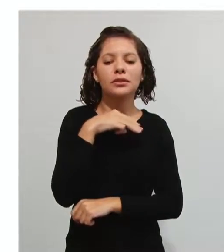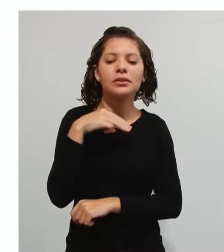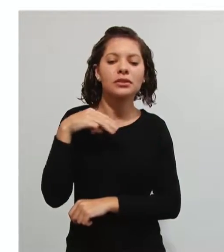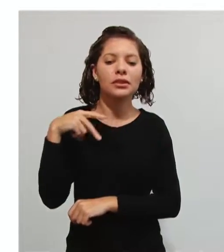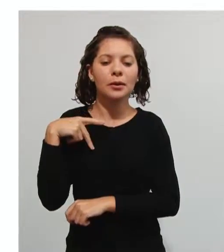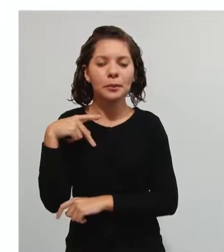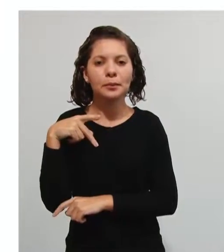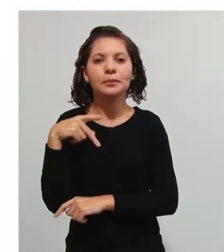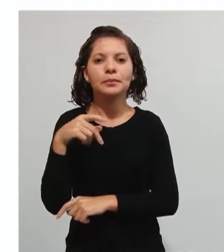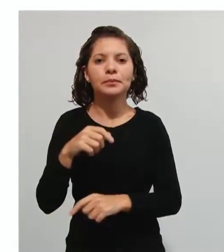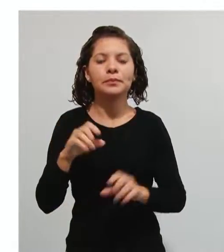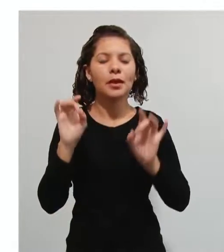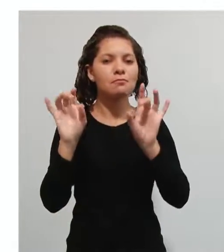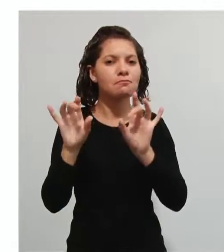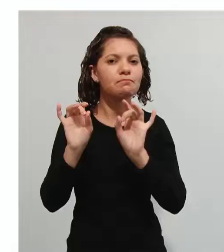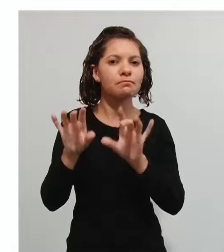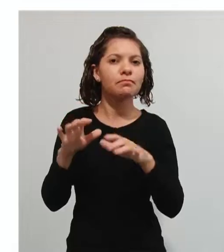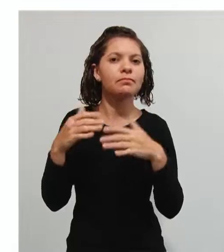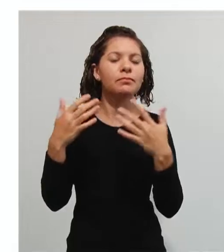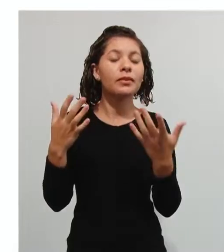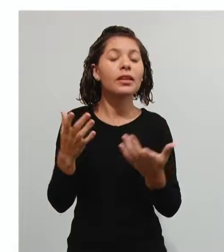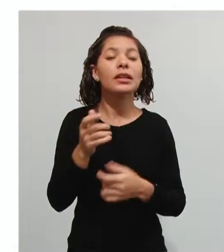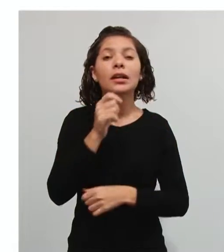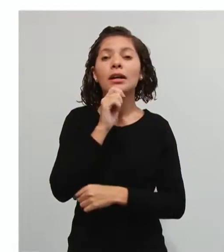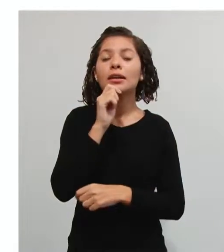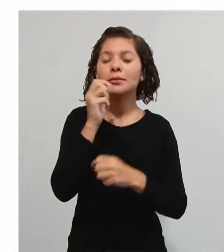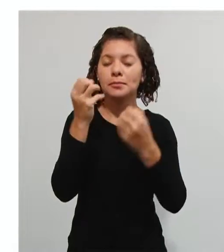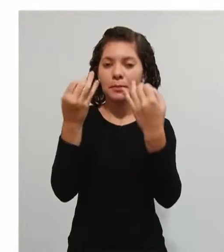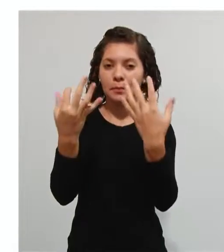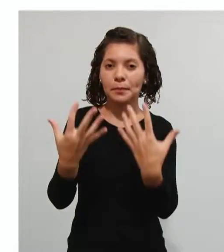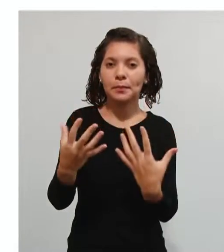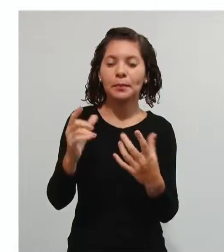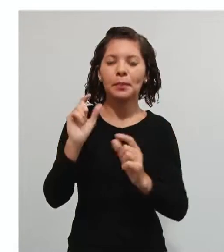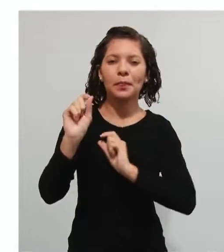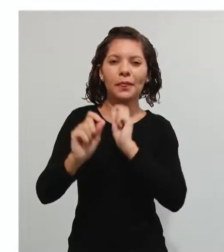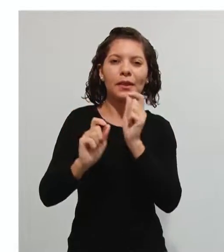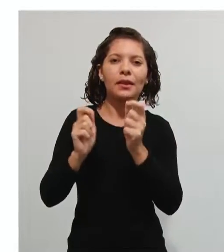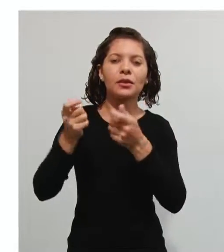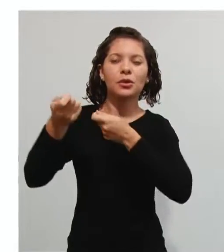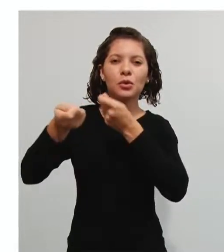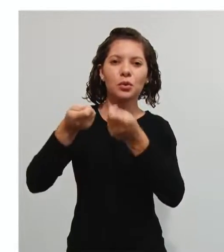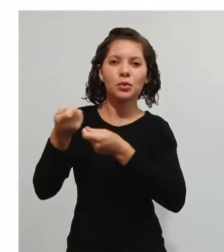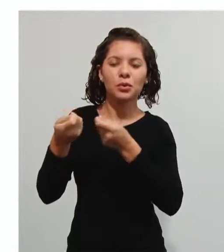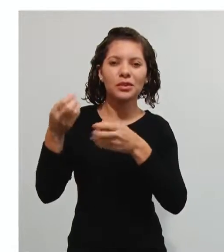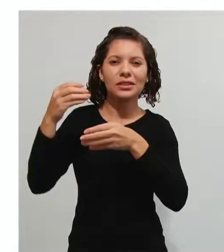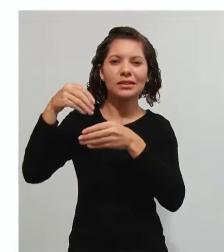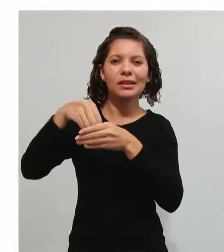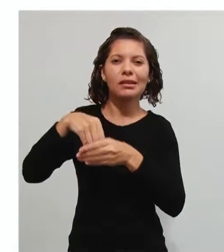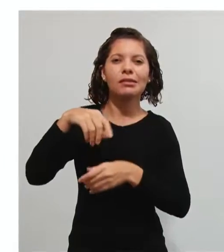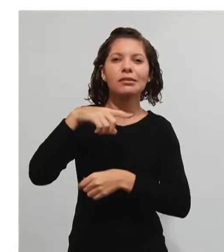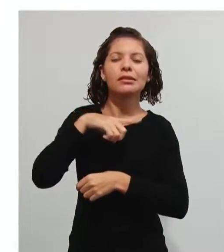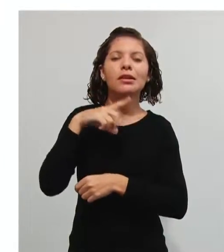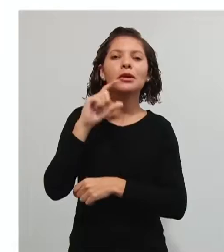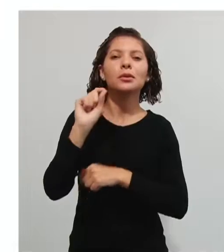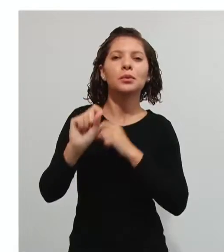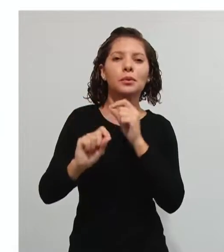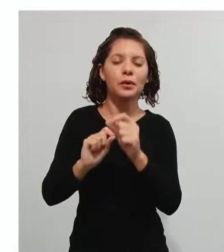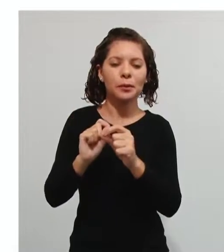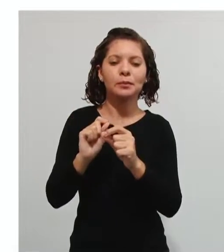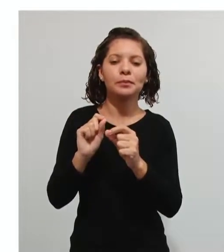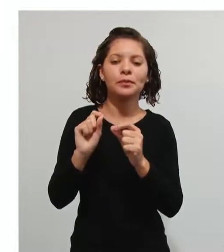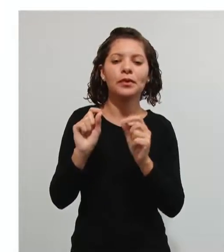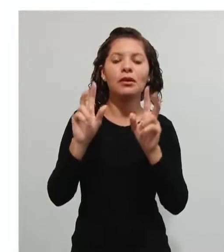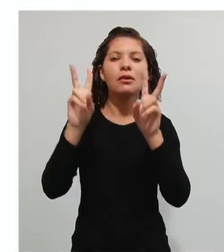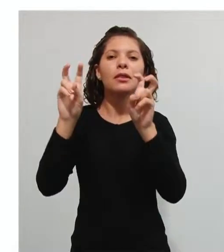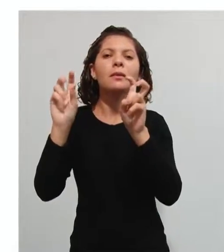Especial. Gente, ainda dentro desse controle interno, nós temos aqui a estratificação de